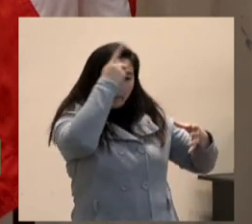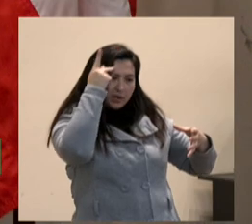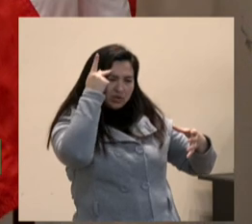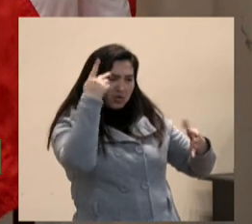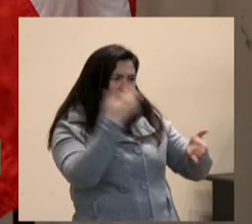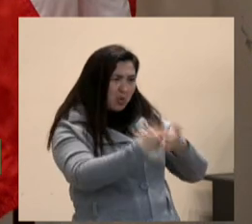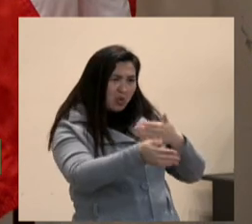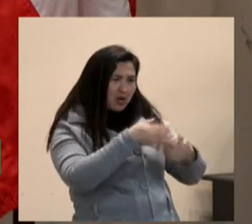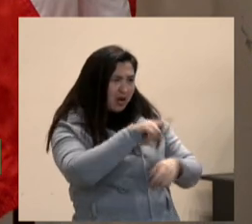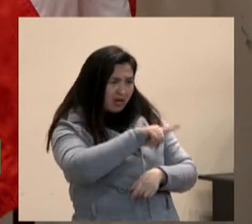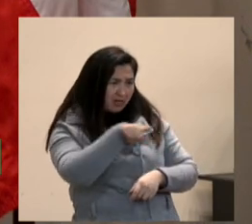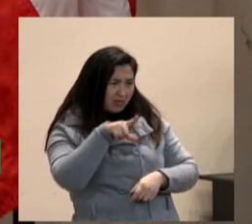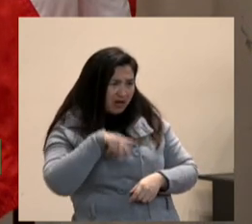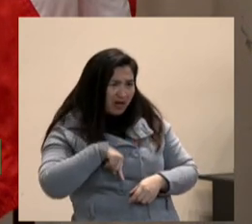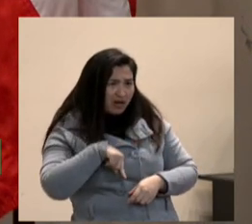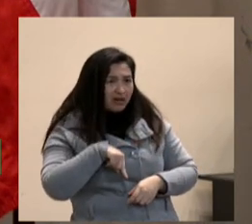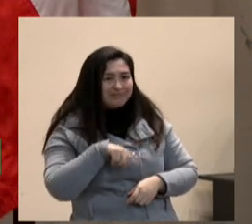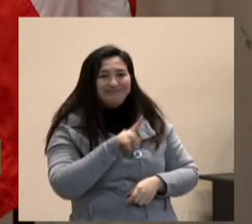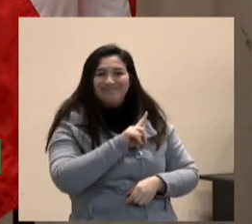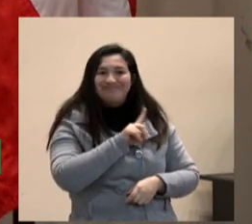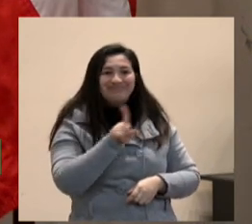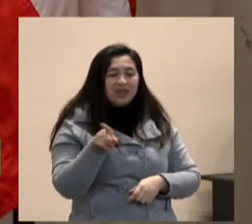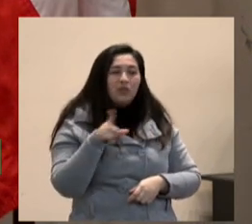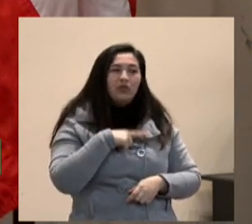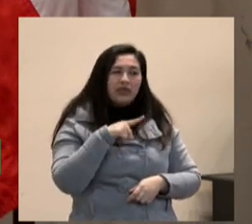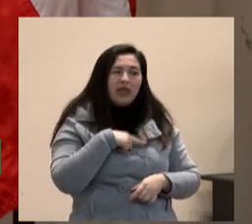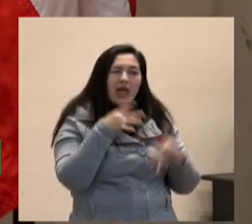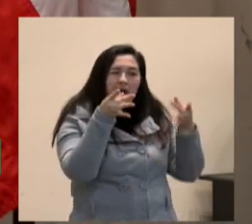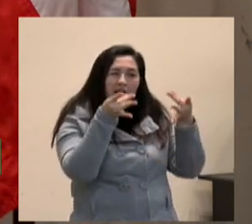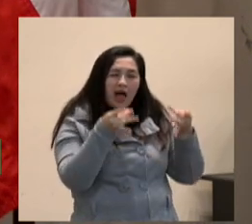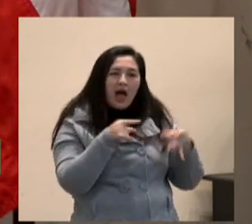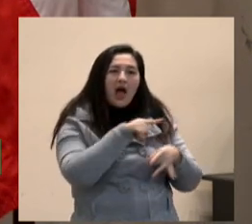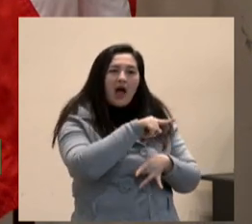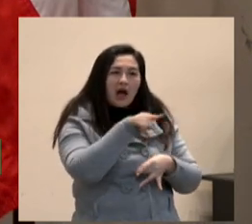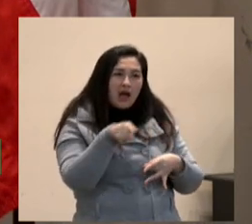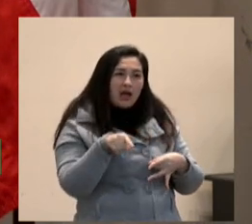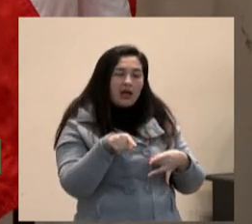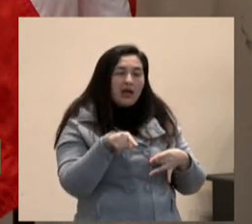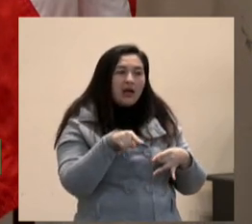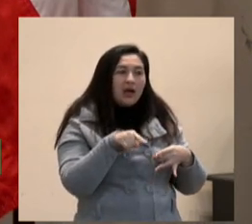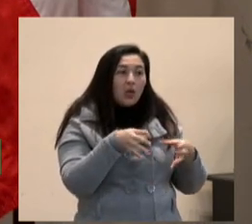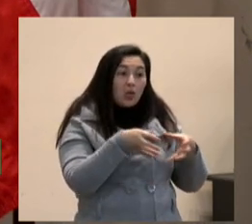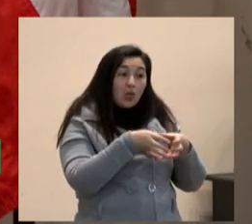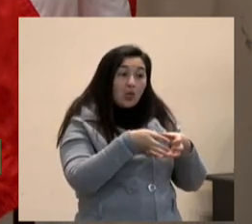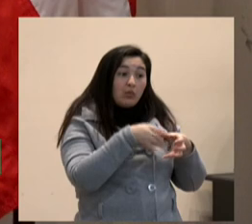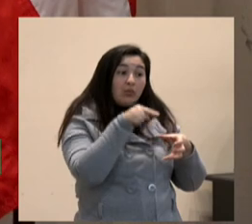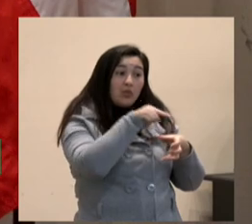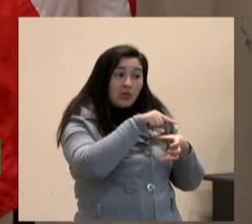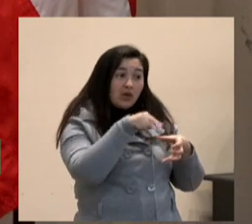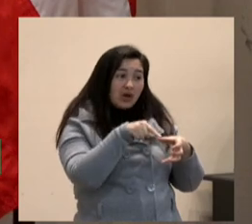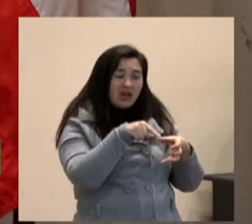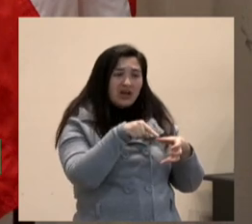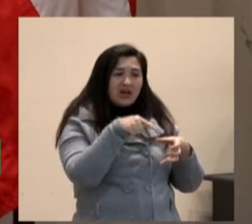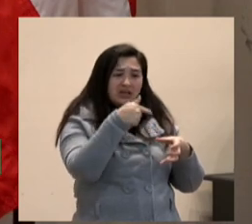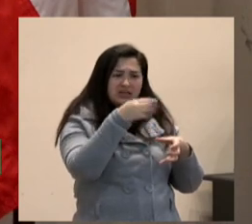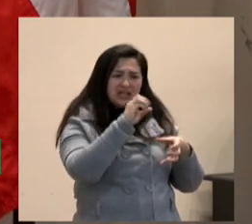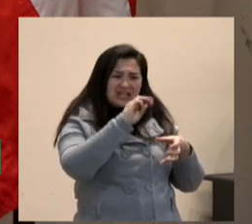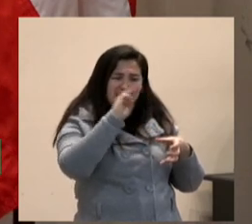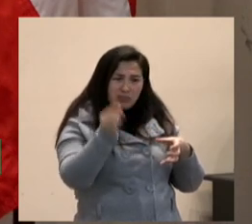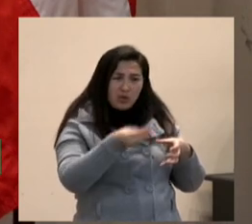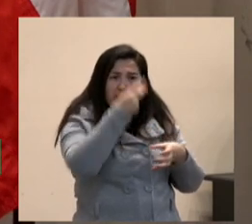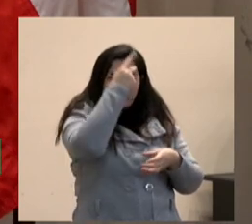umas? Não. Porque essas 70 milhões, esse número absurdo de